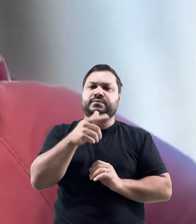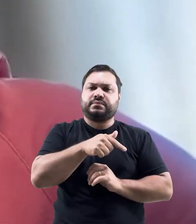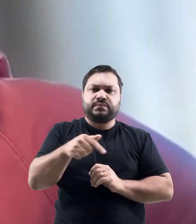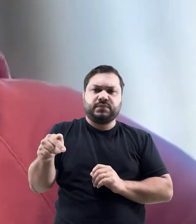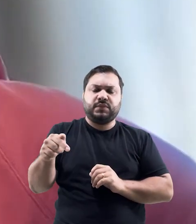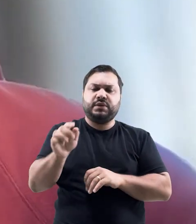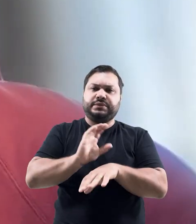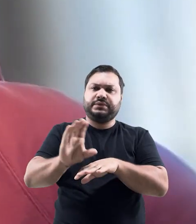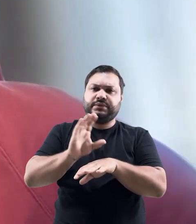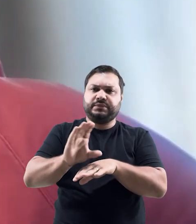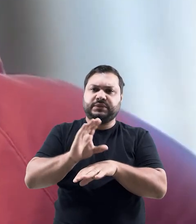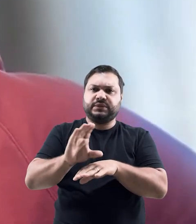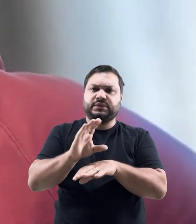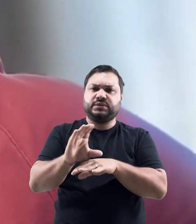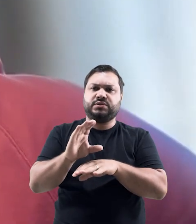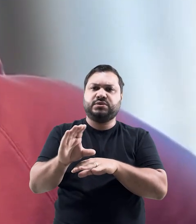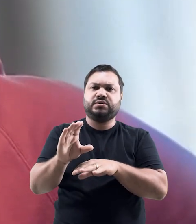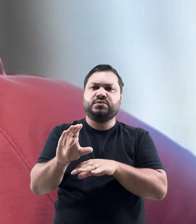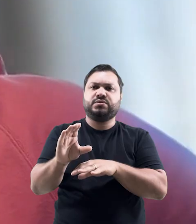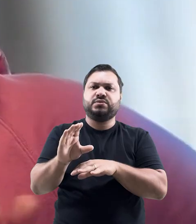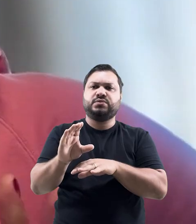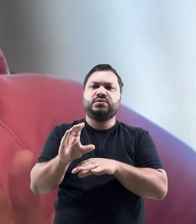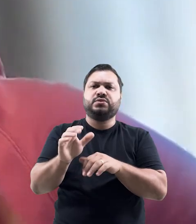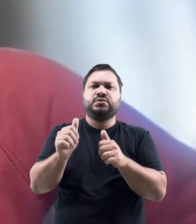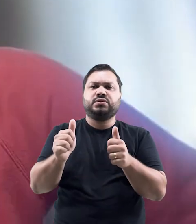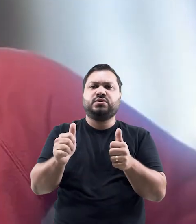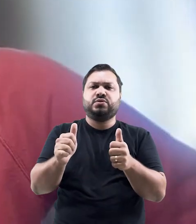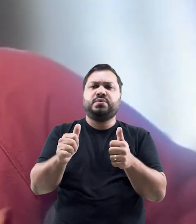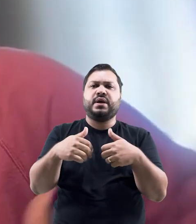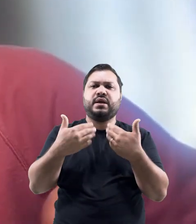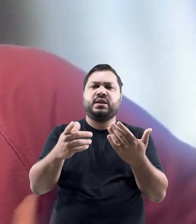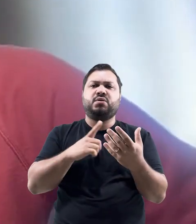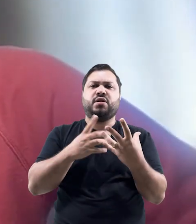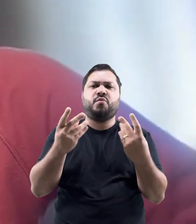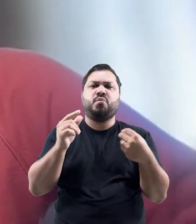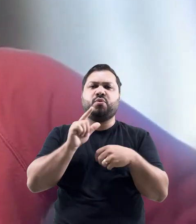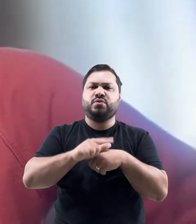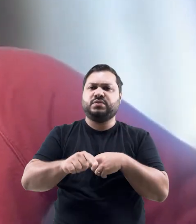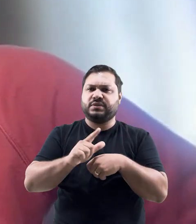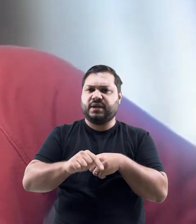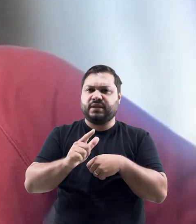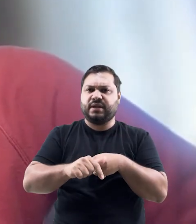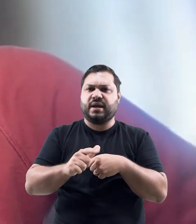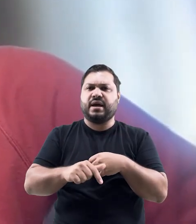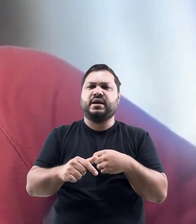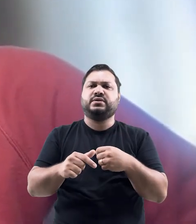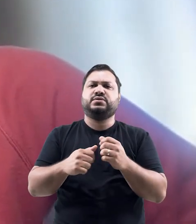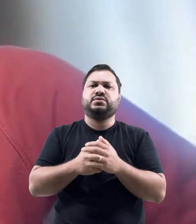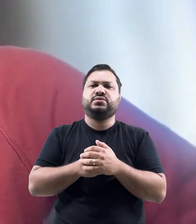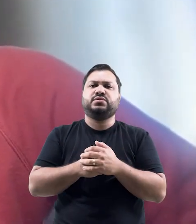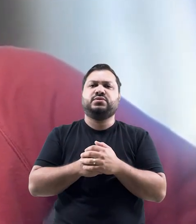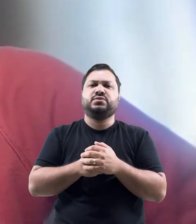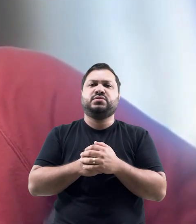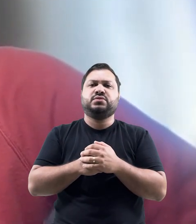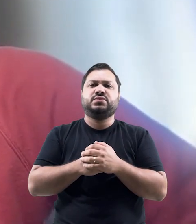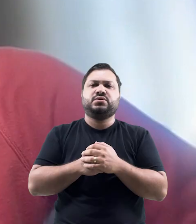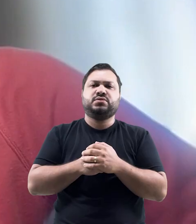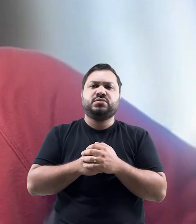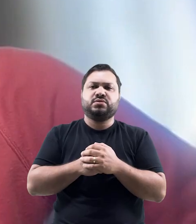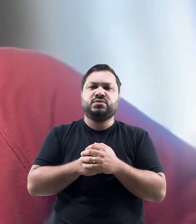de duração de curso e tudo bem. Então, houve muitos atrasos, né, de cronograma.